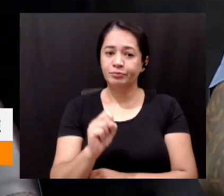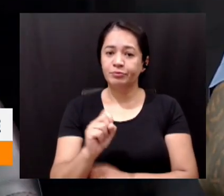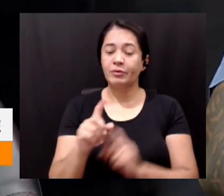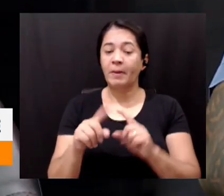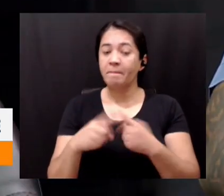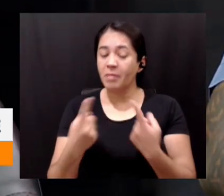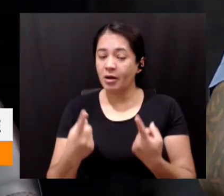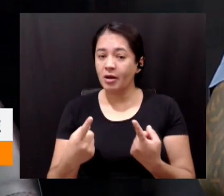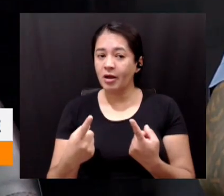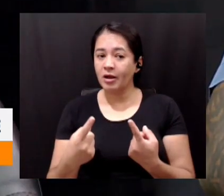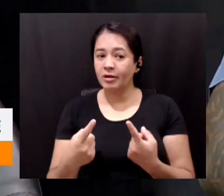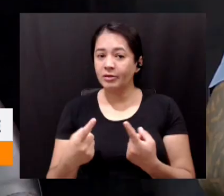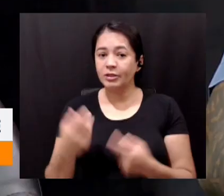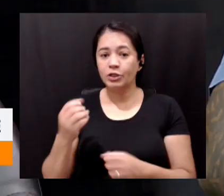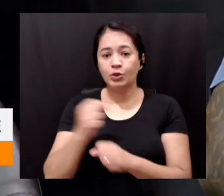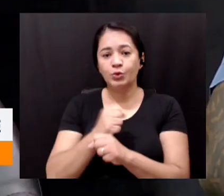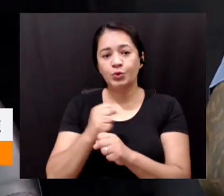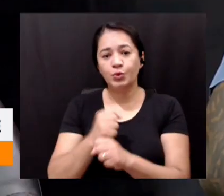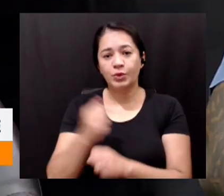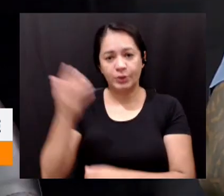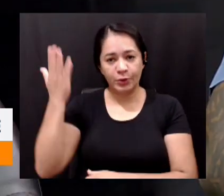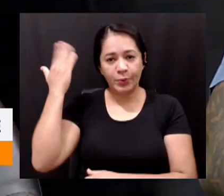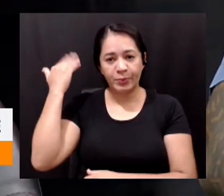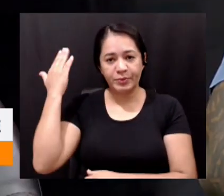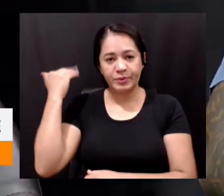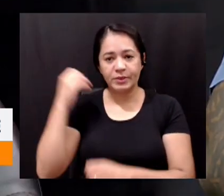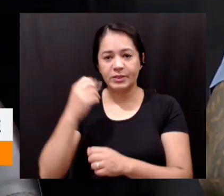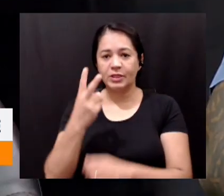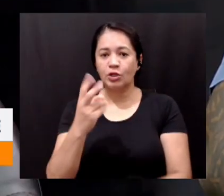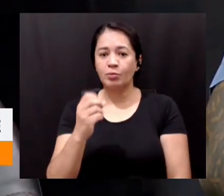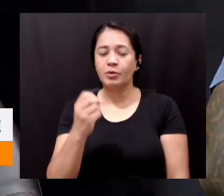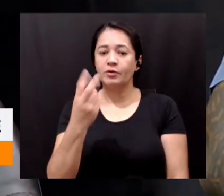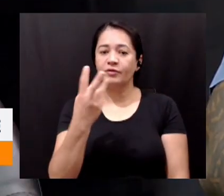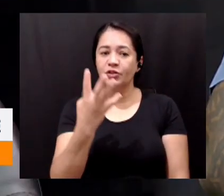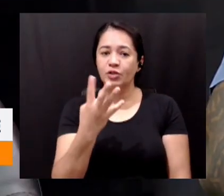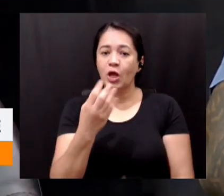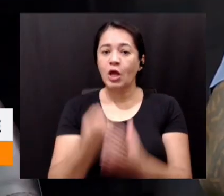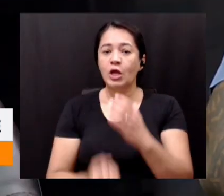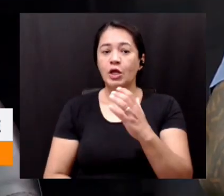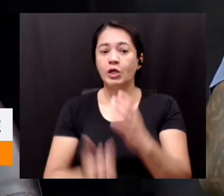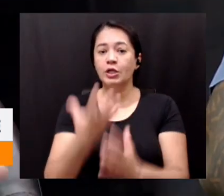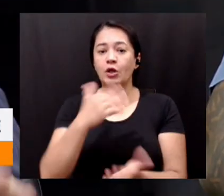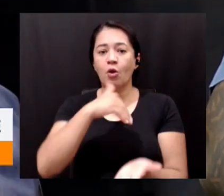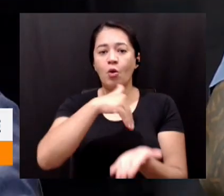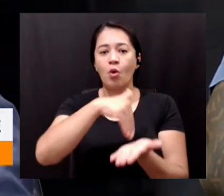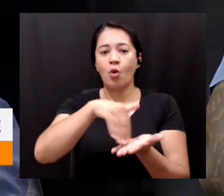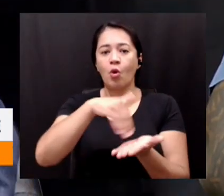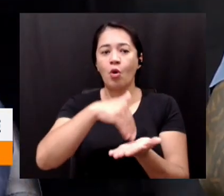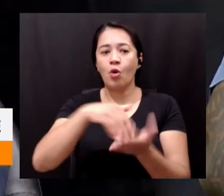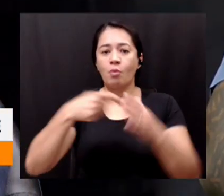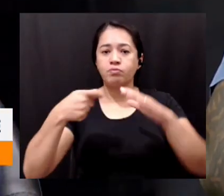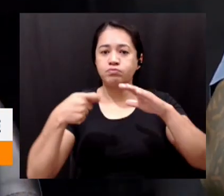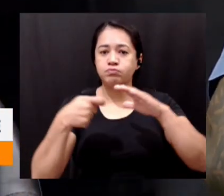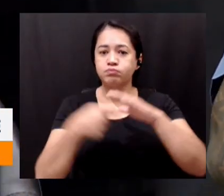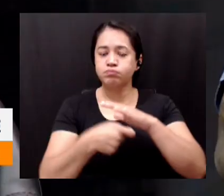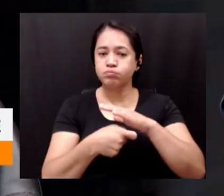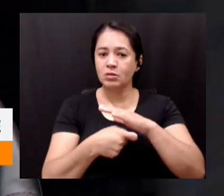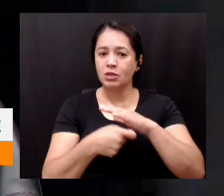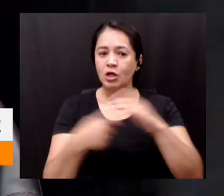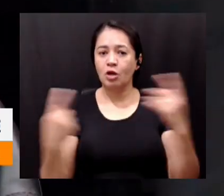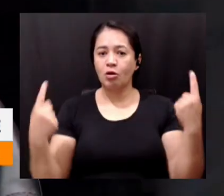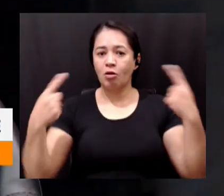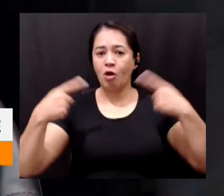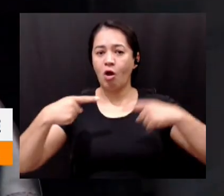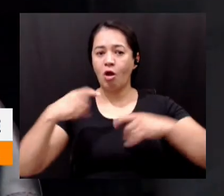do ano passado, de 2024, foi criada a Secretaria de Apostas e Prêmios pelo Ministério da Fazenda, porque é o Ministério